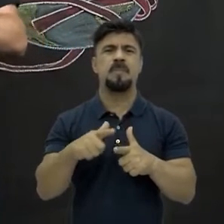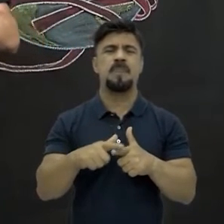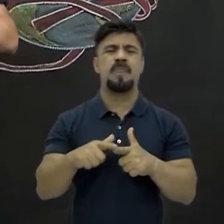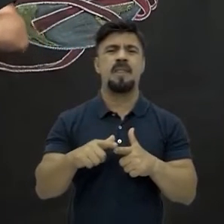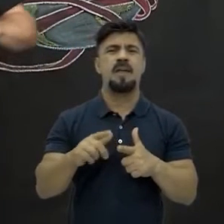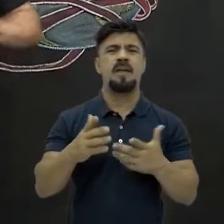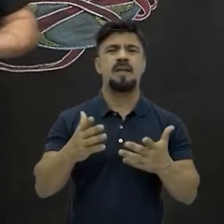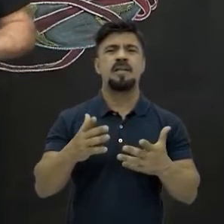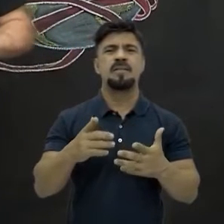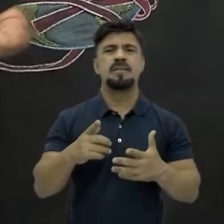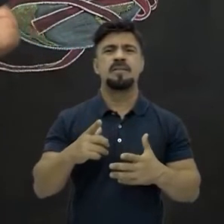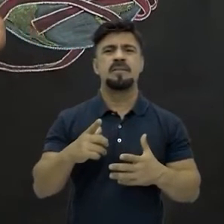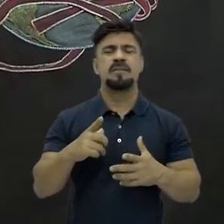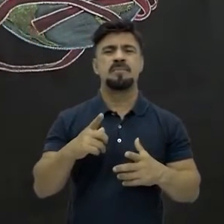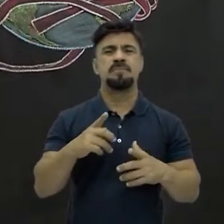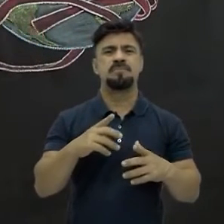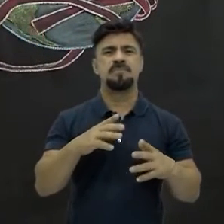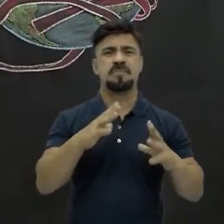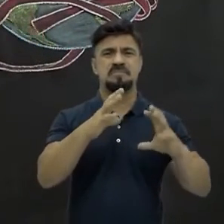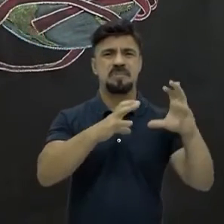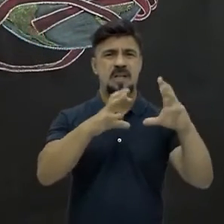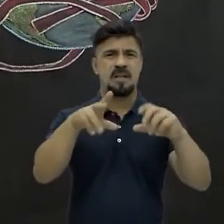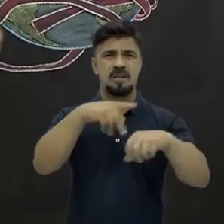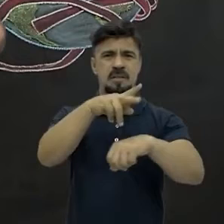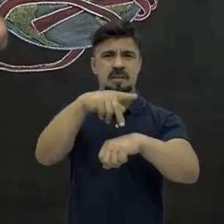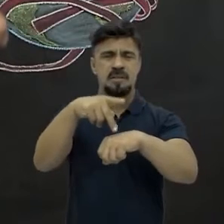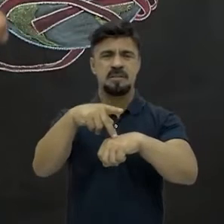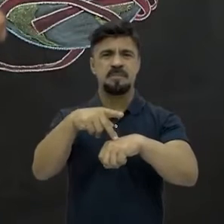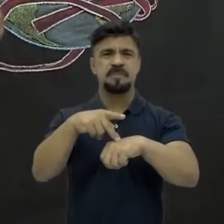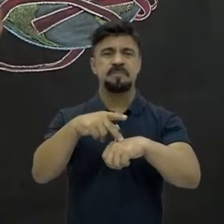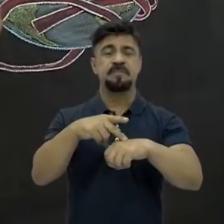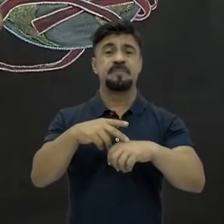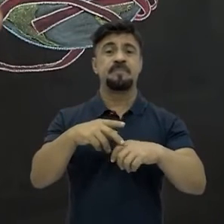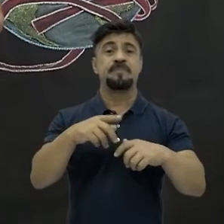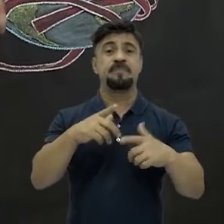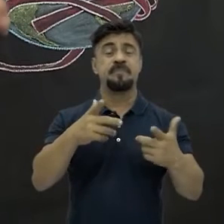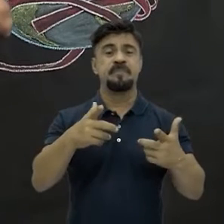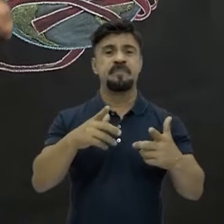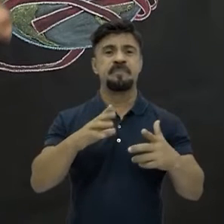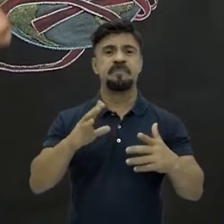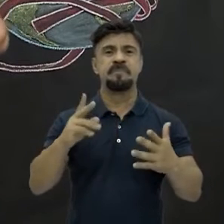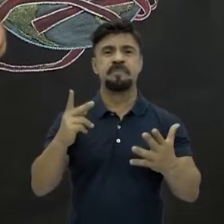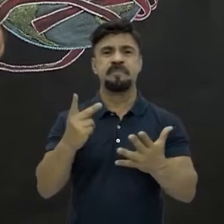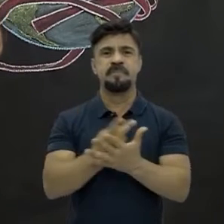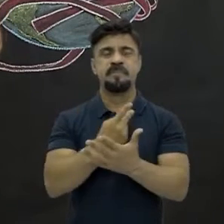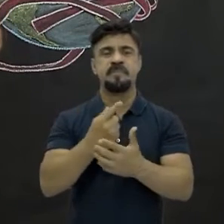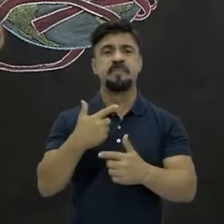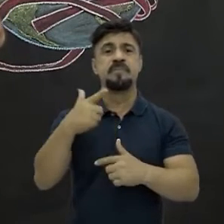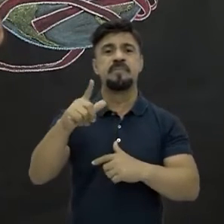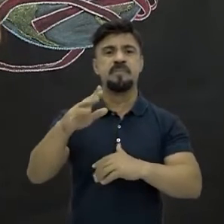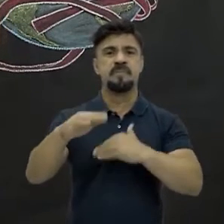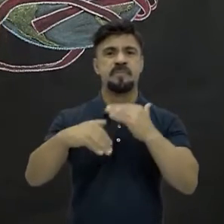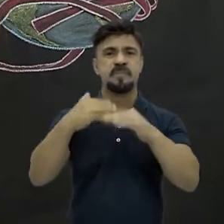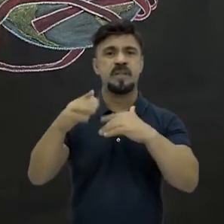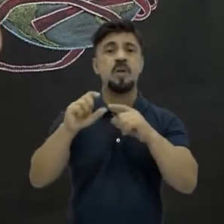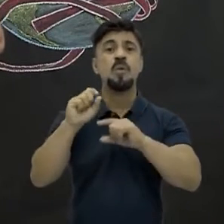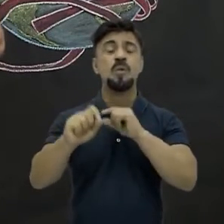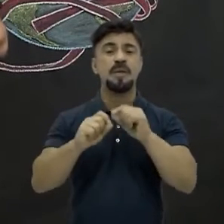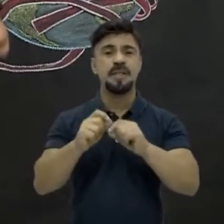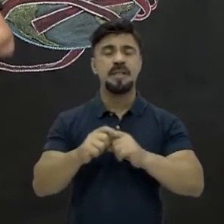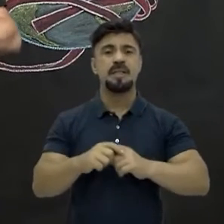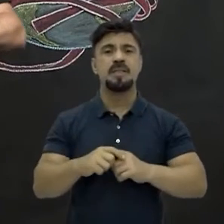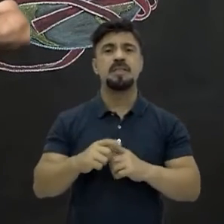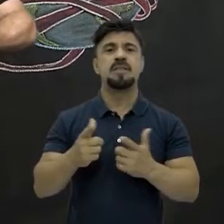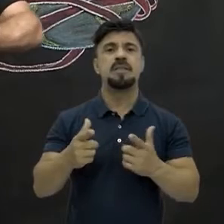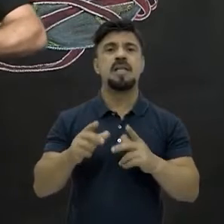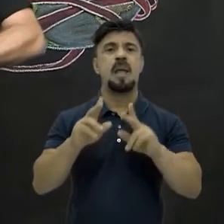algumas distensões entre alguns países. Essas distensões gerou então um outro processo, que foi aí a